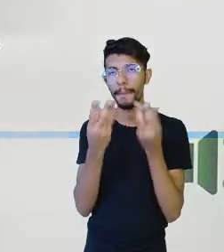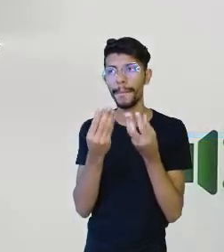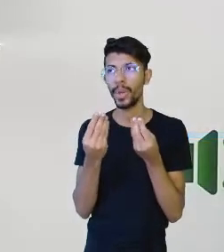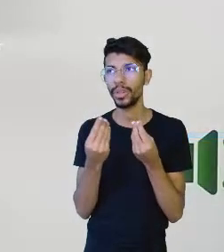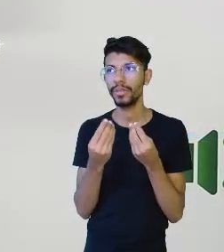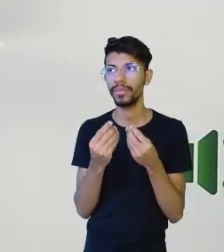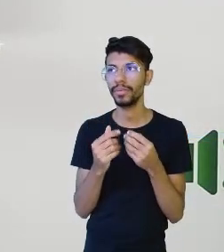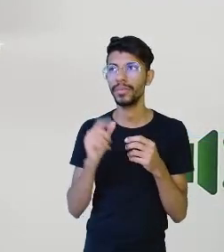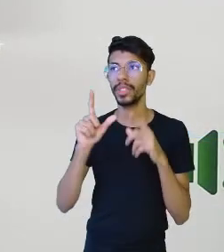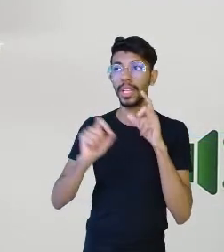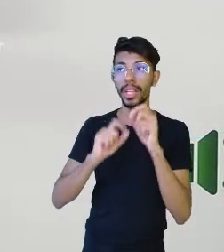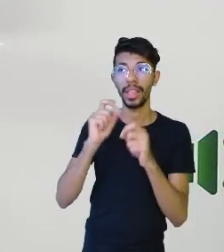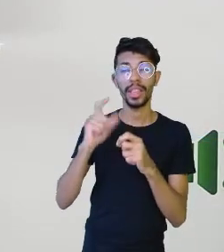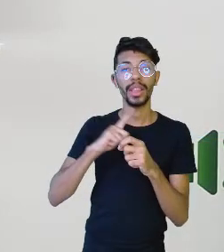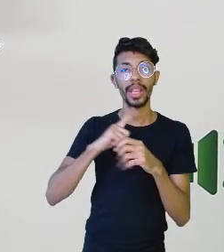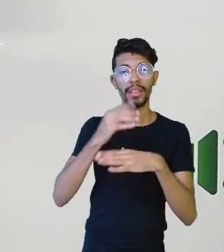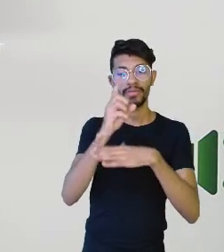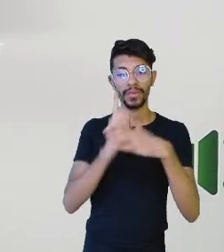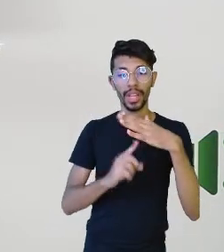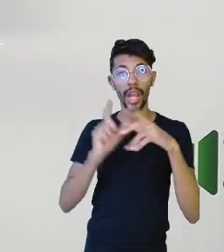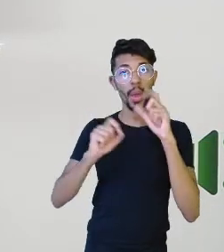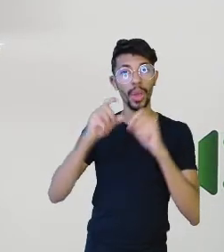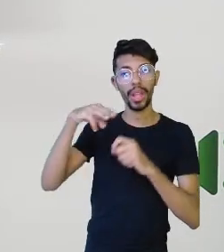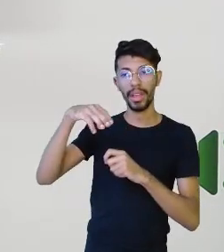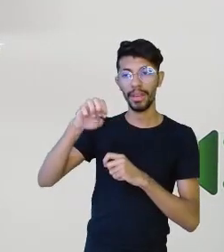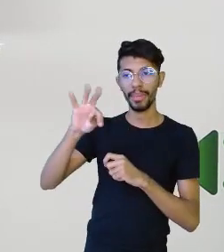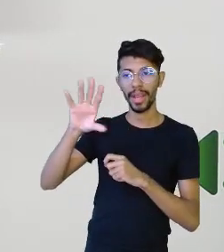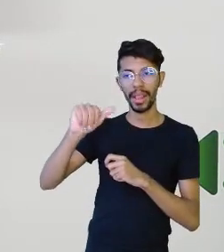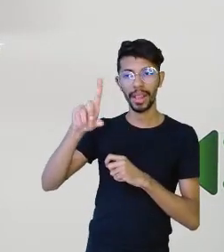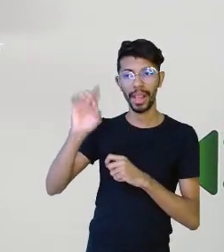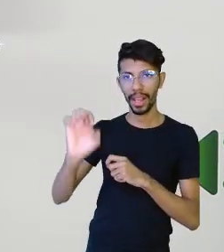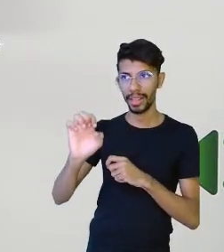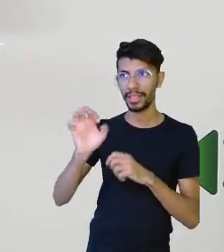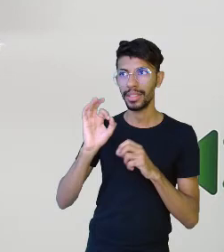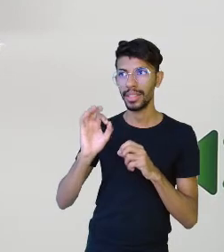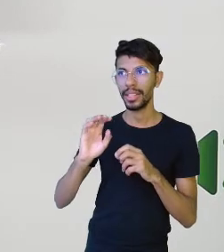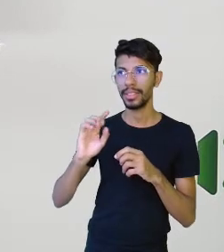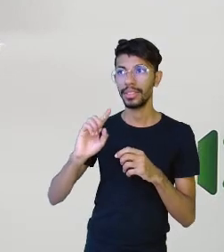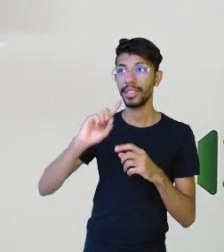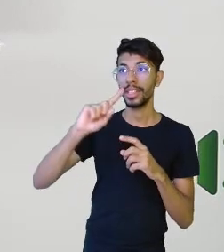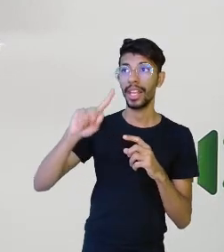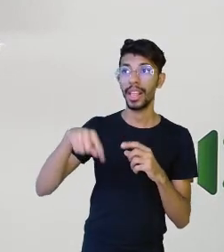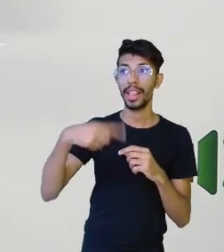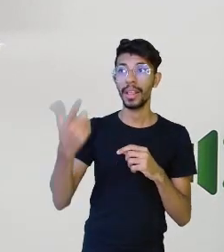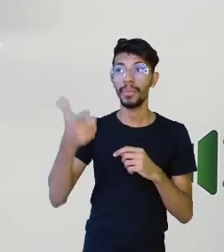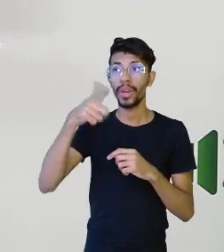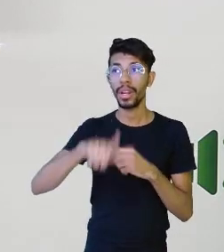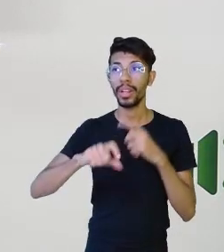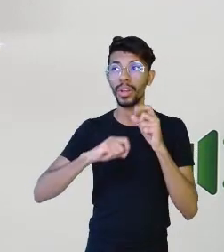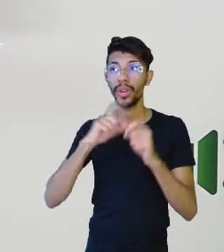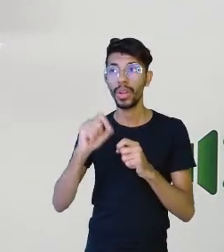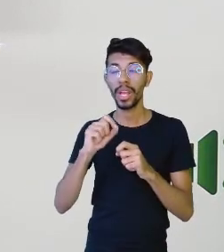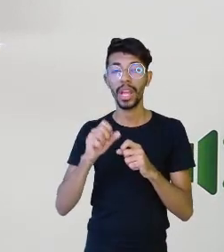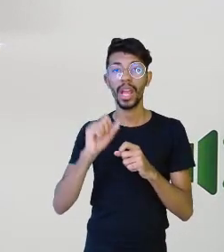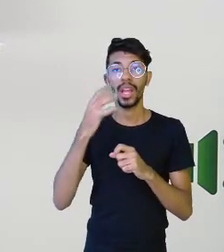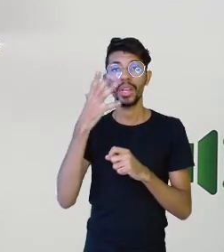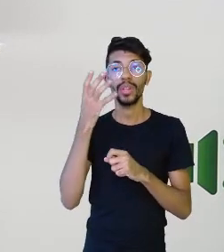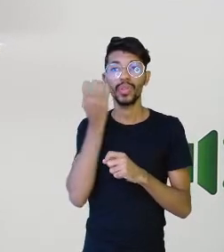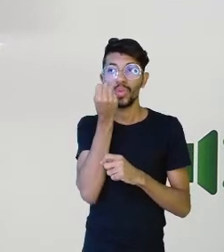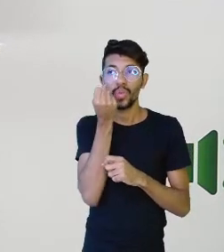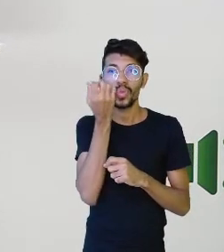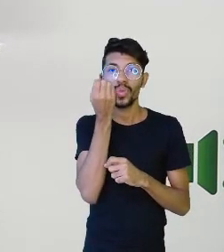que é metade da lata de leite condensado, e aqui a gente repete, ó, suco de meio